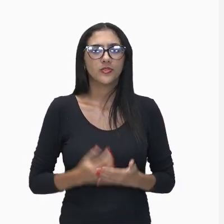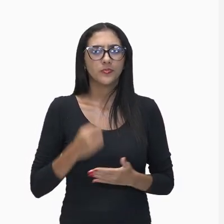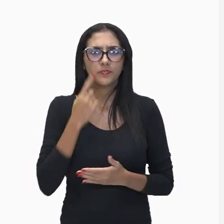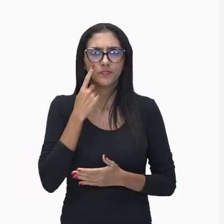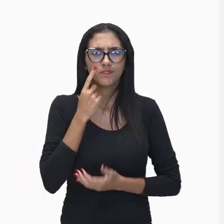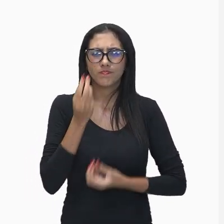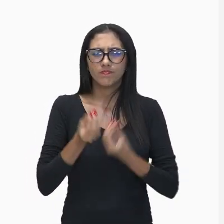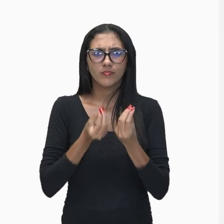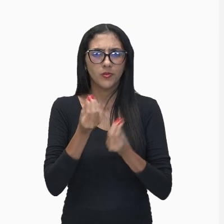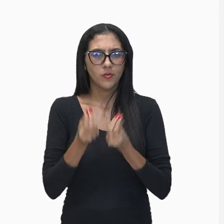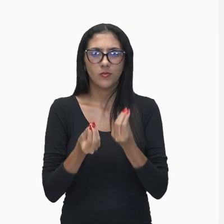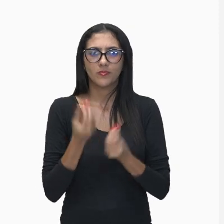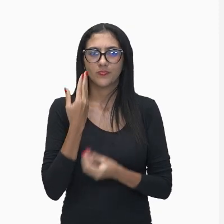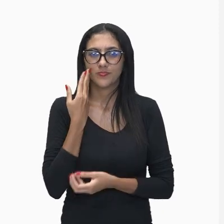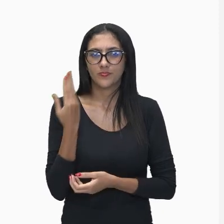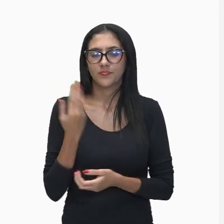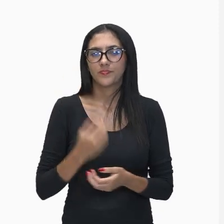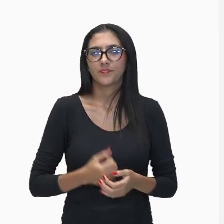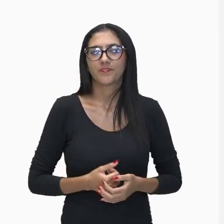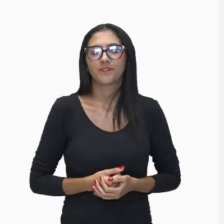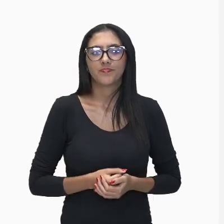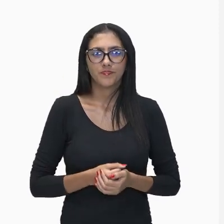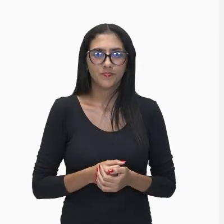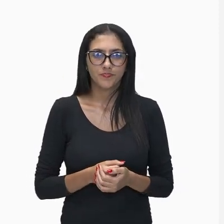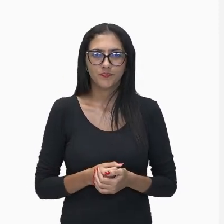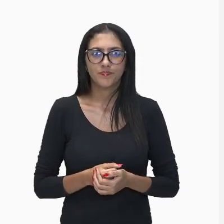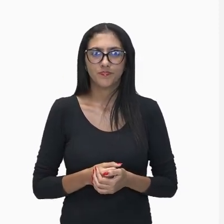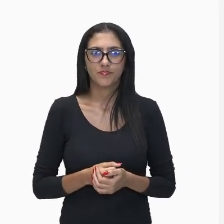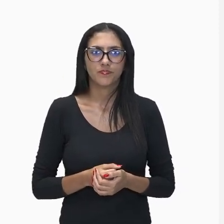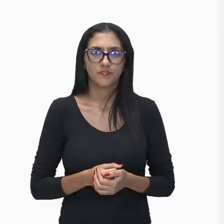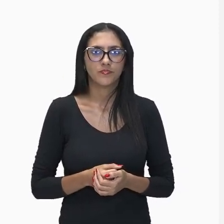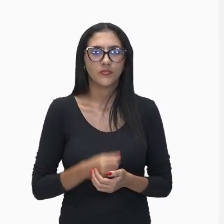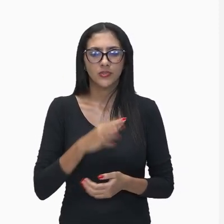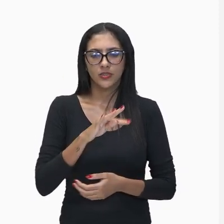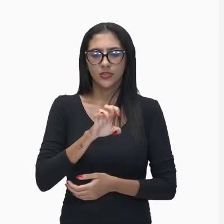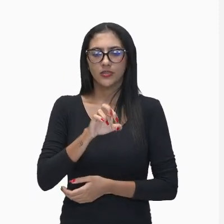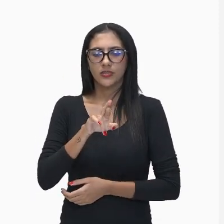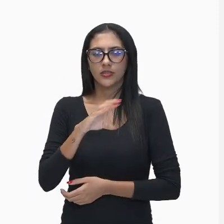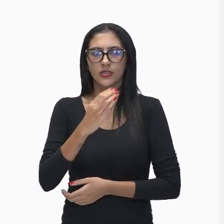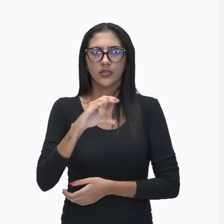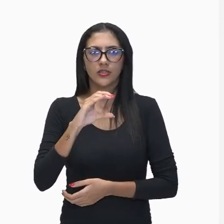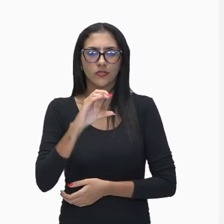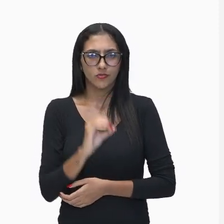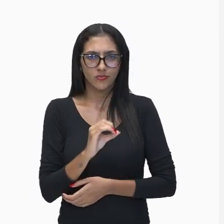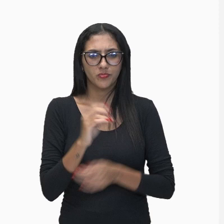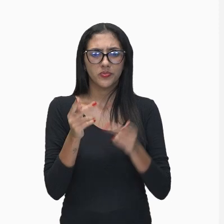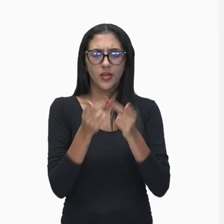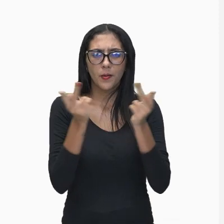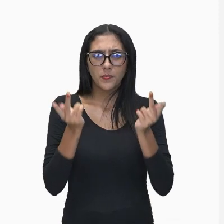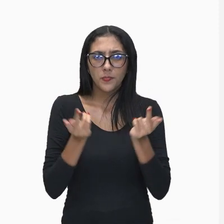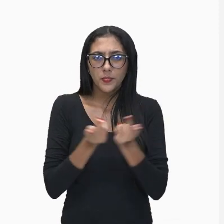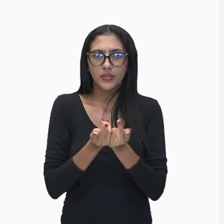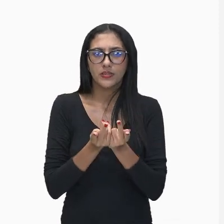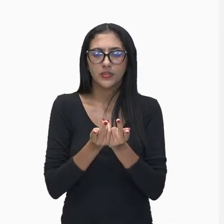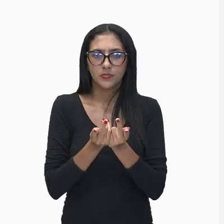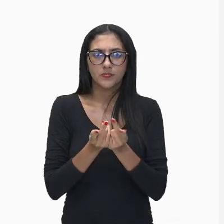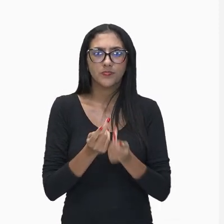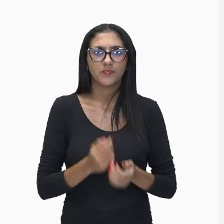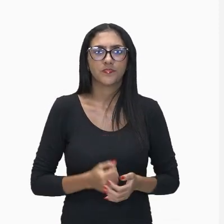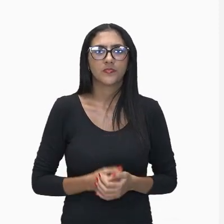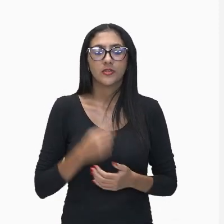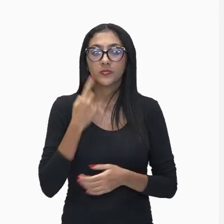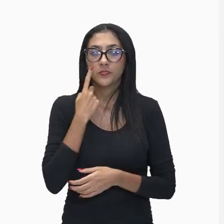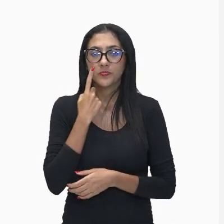na prática, colocando um exemplo aqui. 1/3 da pizza desapareceu. Observem que o nosso verbo